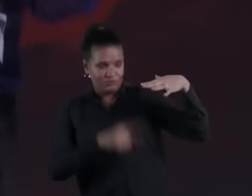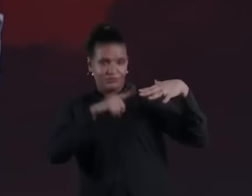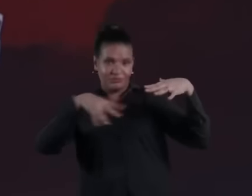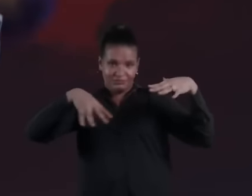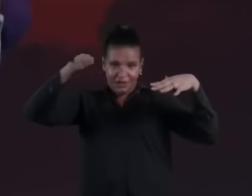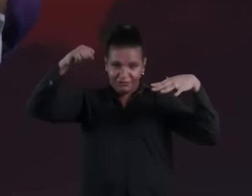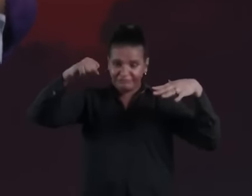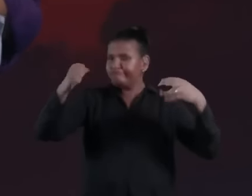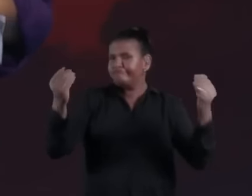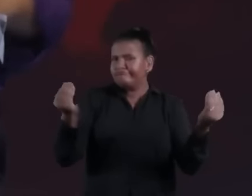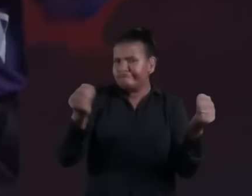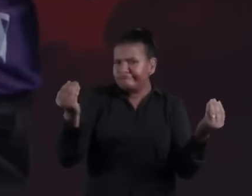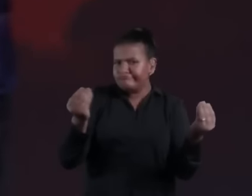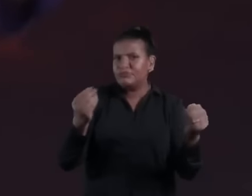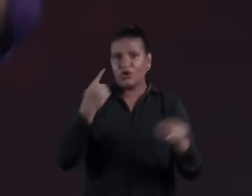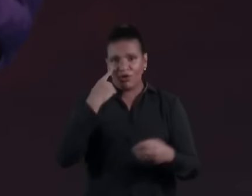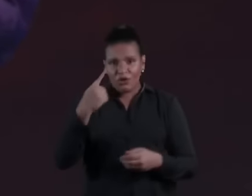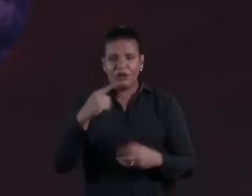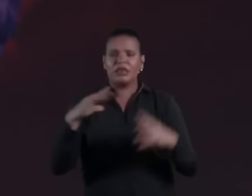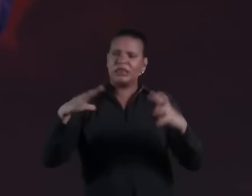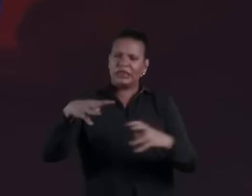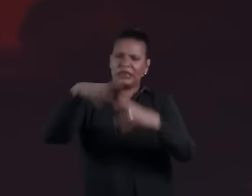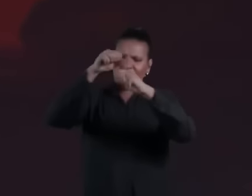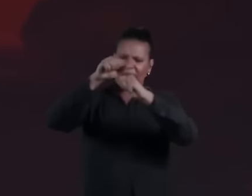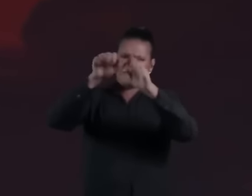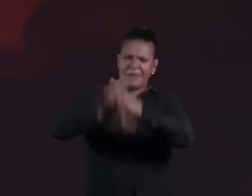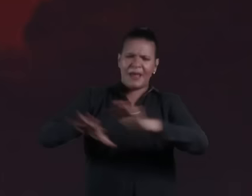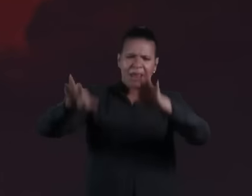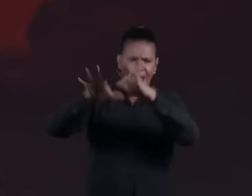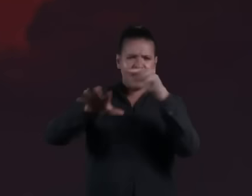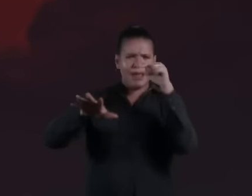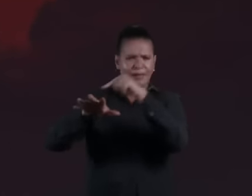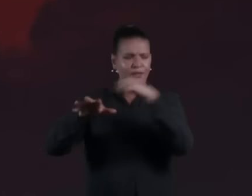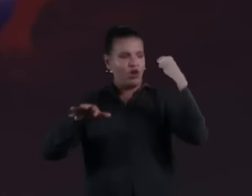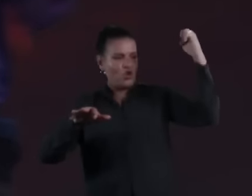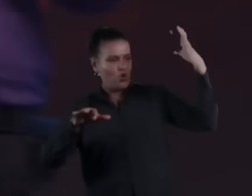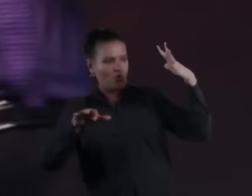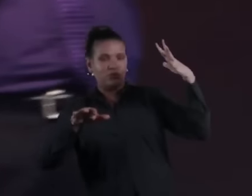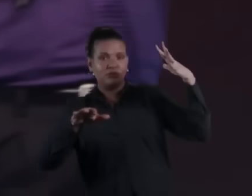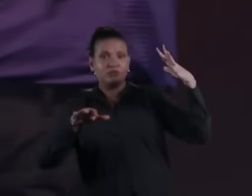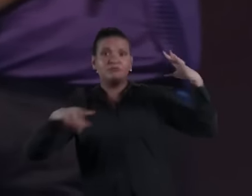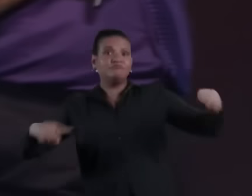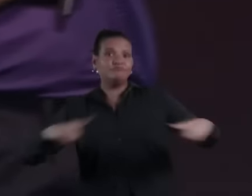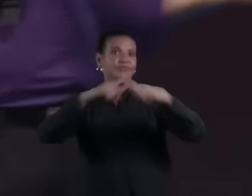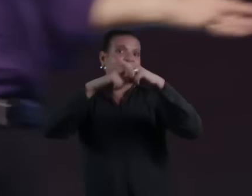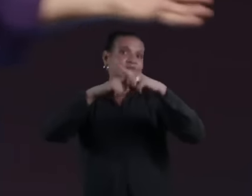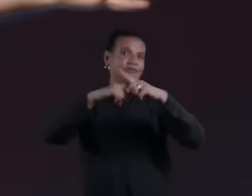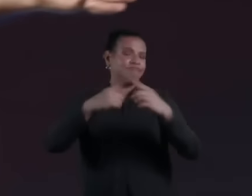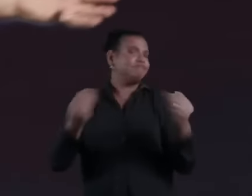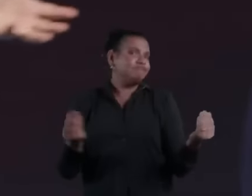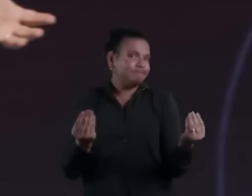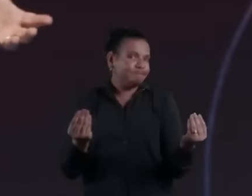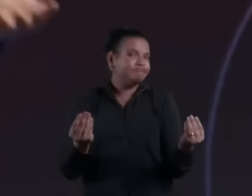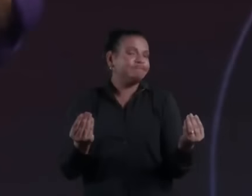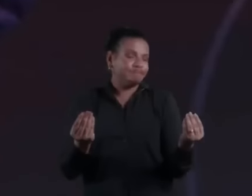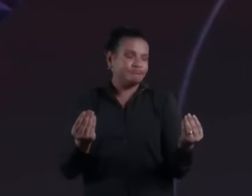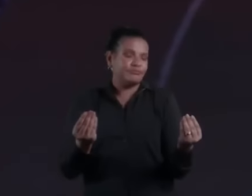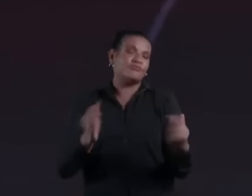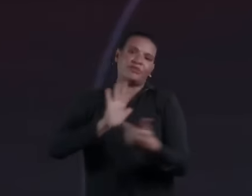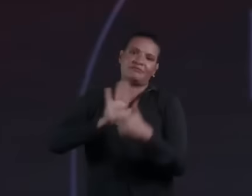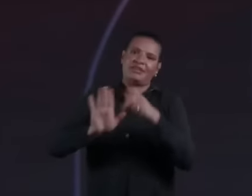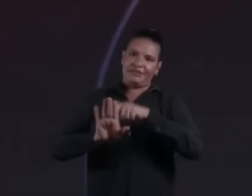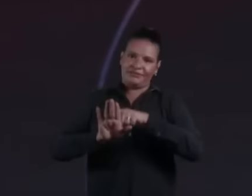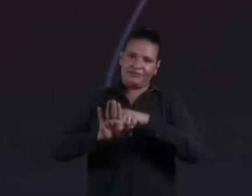fala de obras das Trevas contra armas da luz é uma metáfora onde ele vai